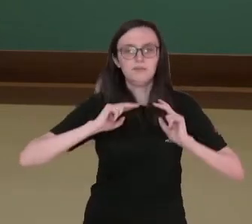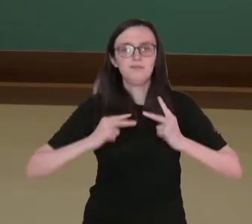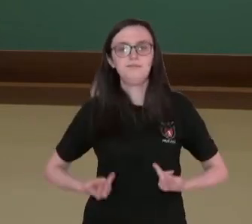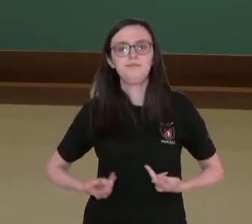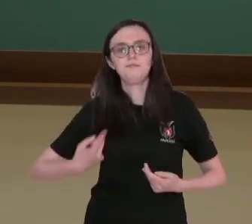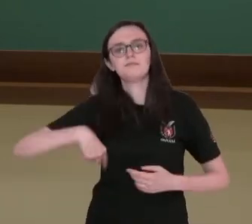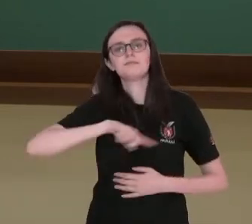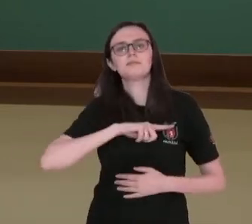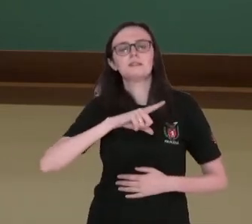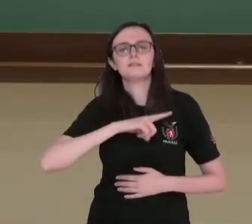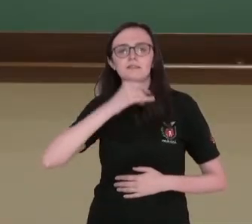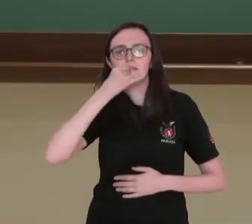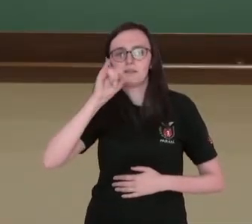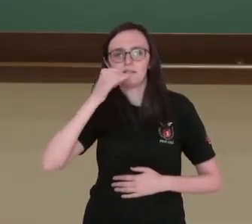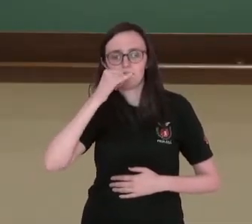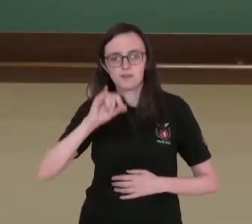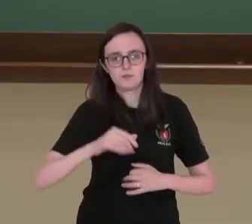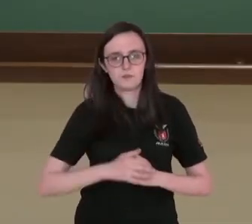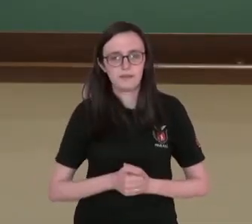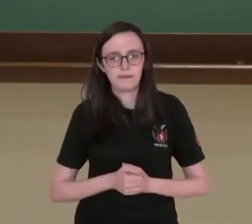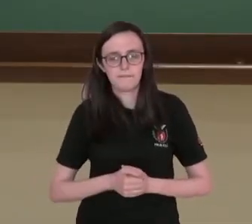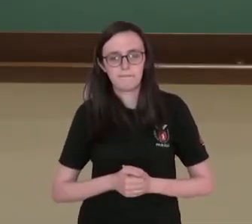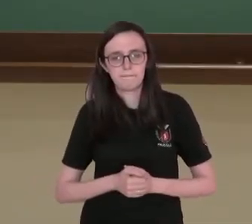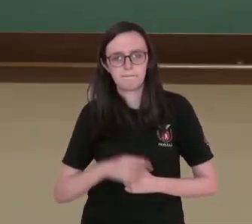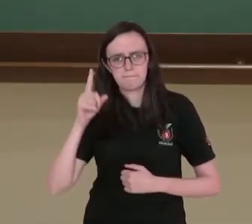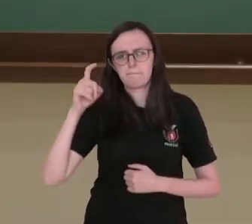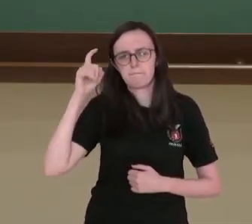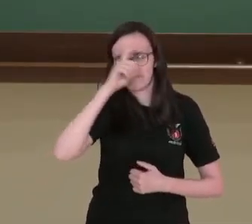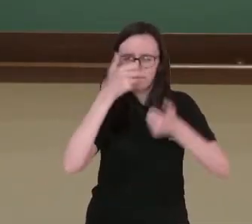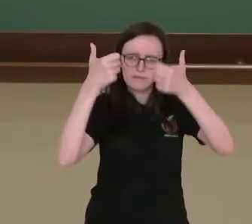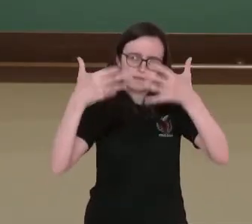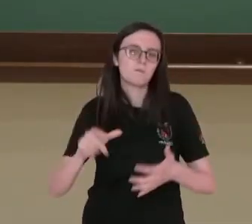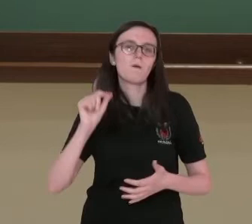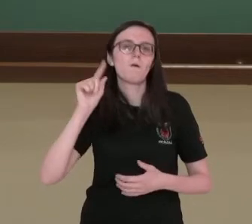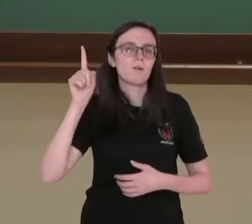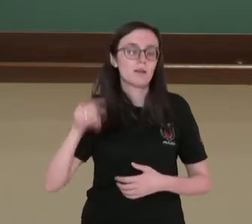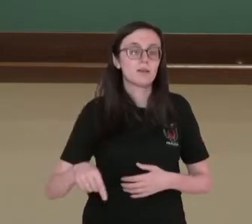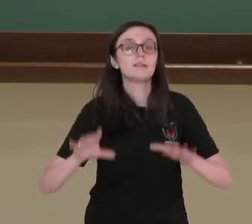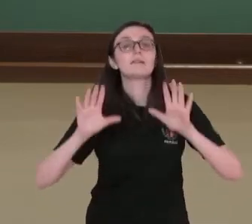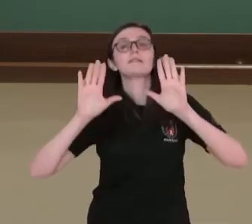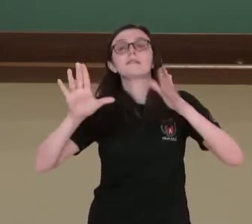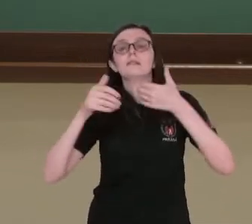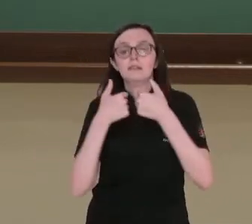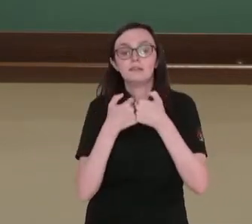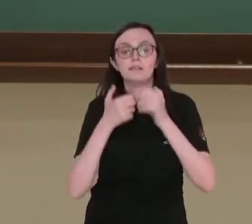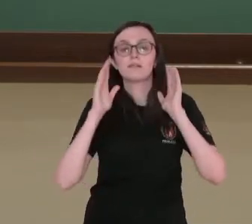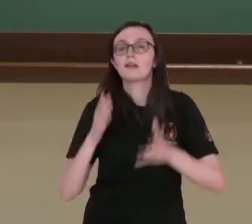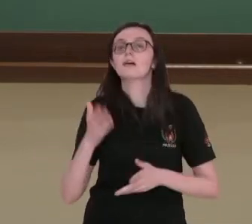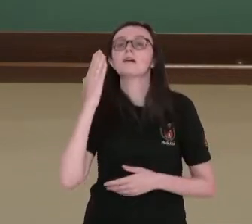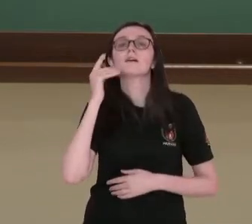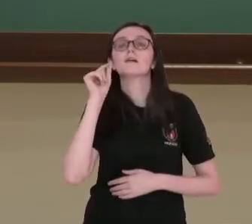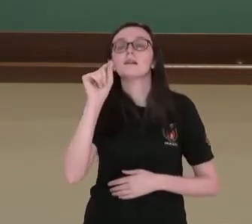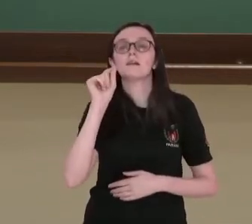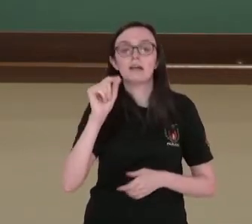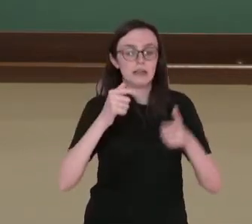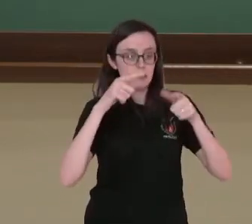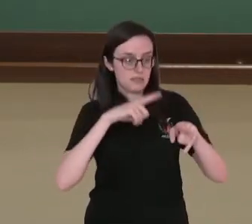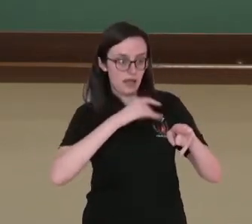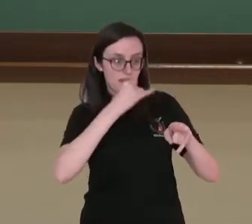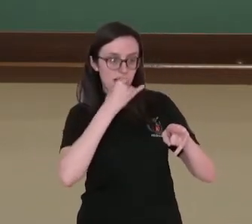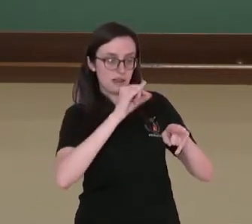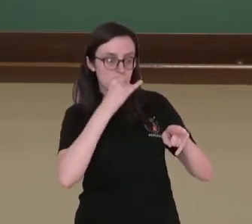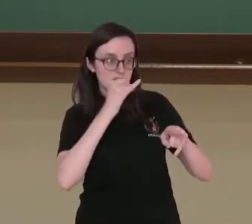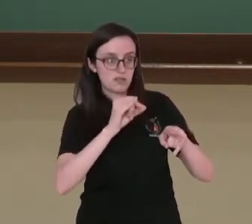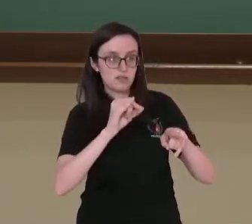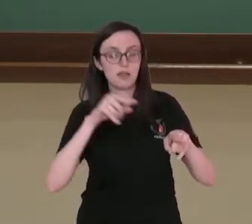temos energia. É muito difícil você dizer o que é. No entanto, a física sabe que onde tem energia,